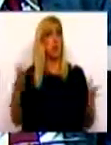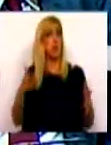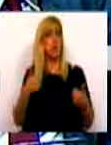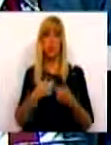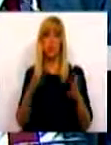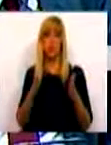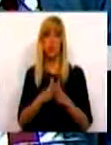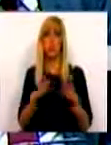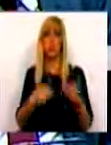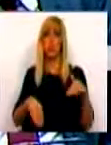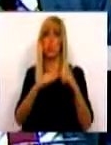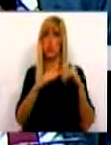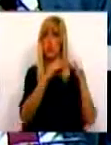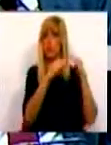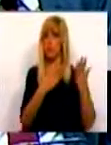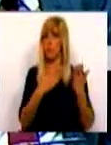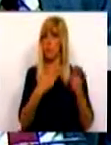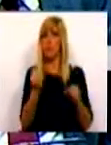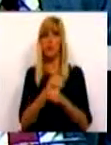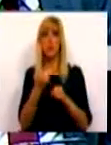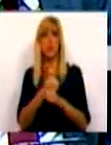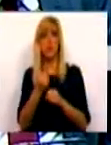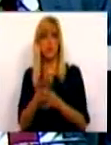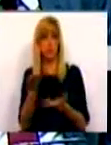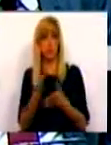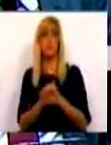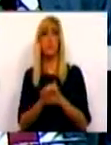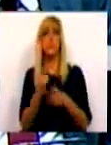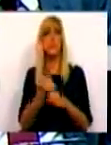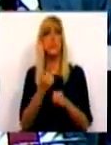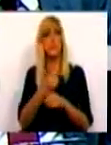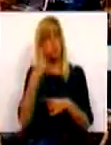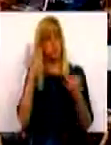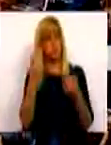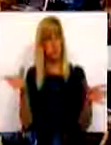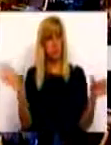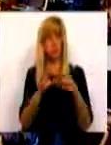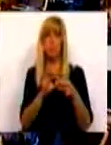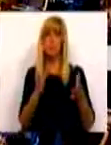todos os níveis de serviço nos serviços públicos.